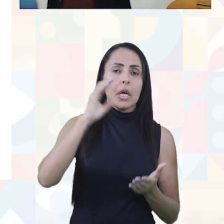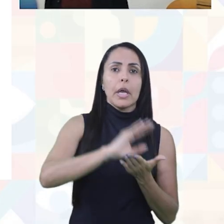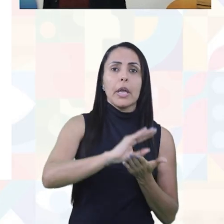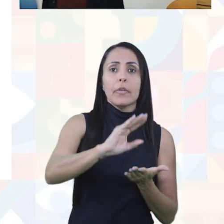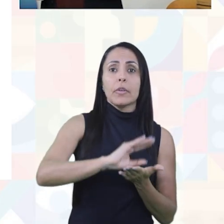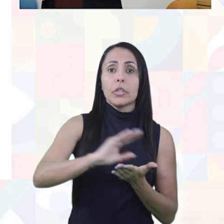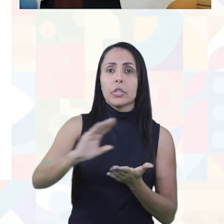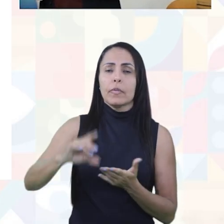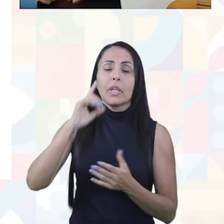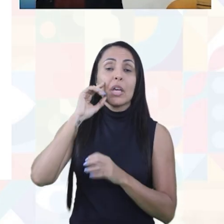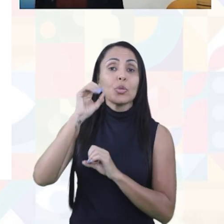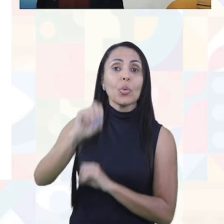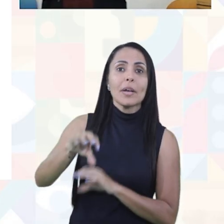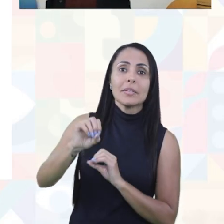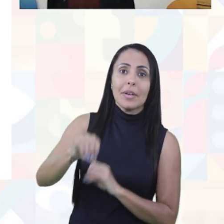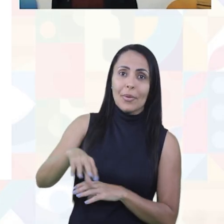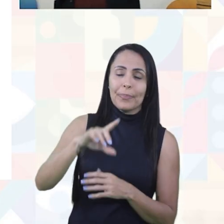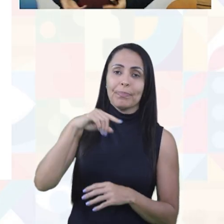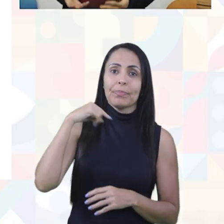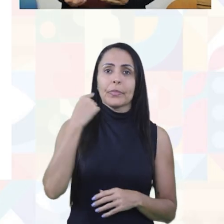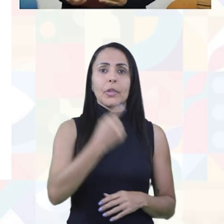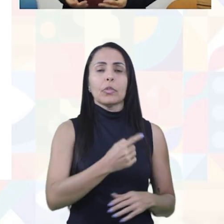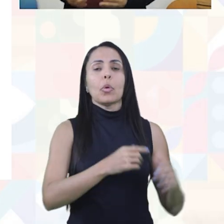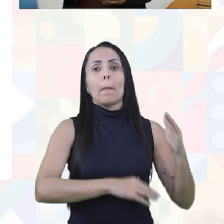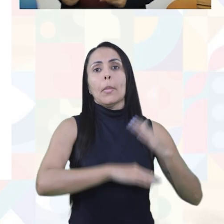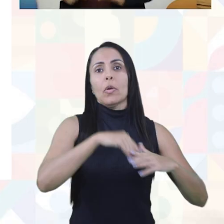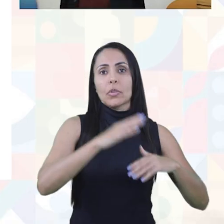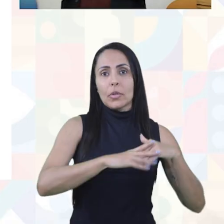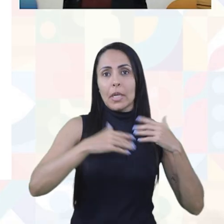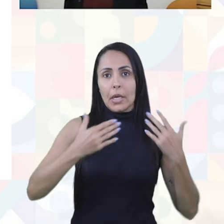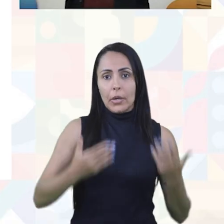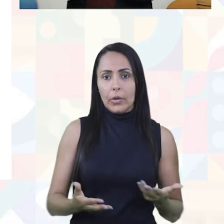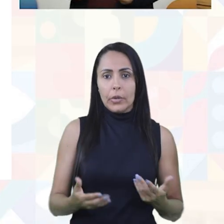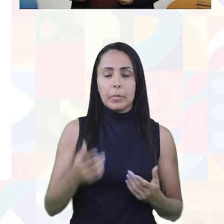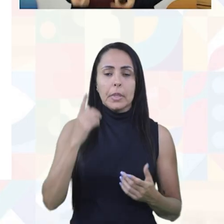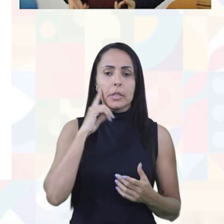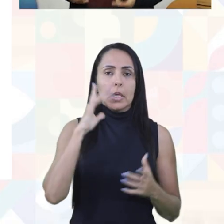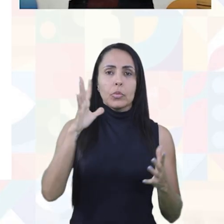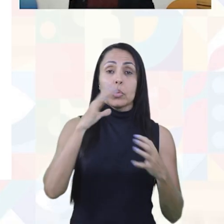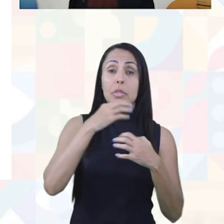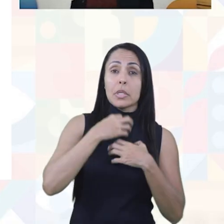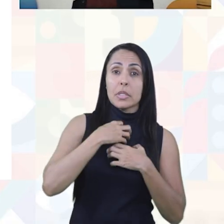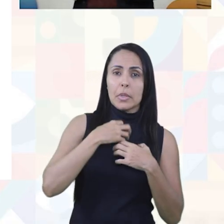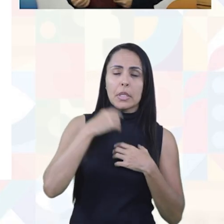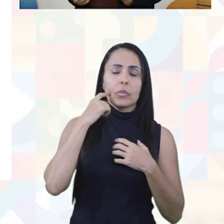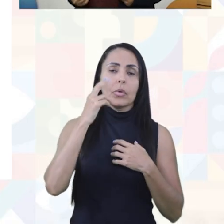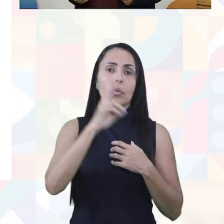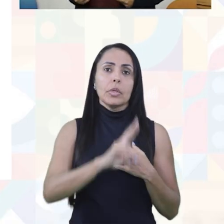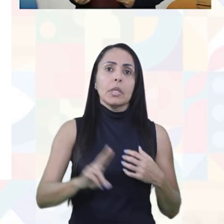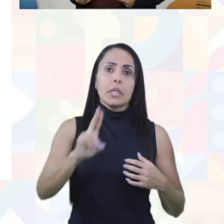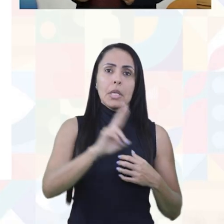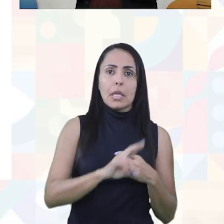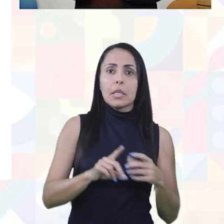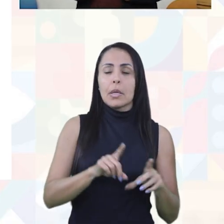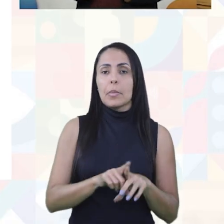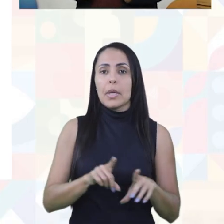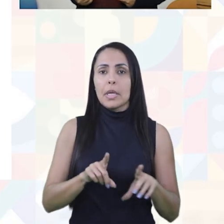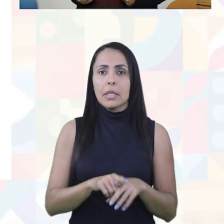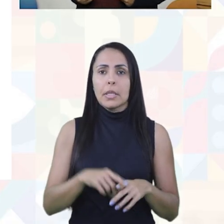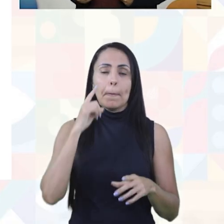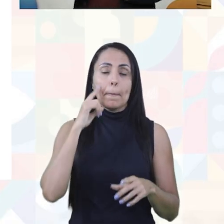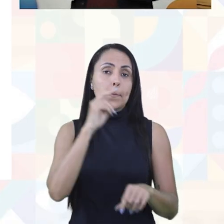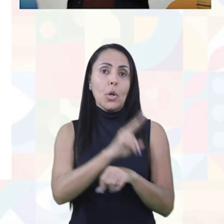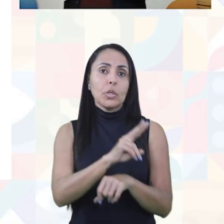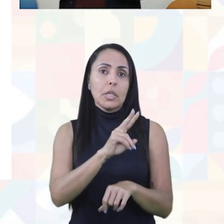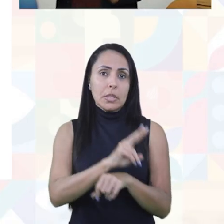na educação dos nossos profissionais para sensibilizá-los a utilizar os seus equipamentos de